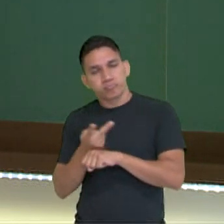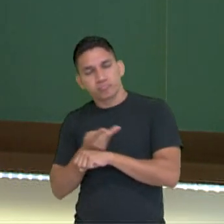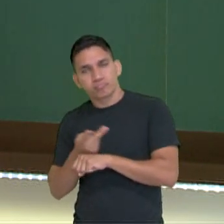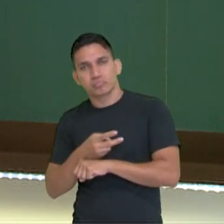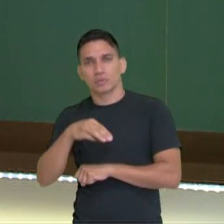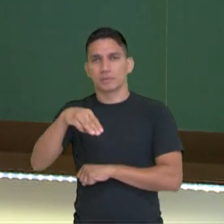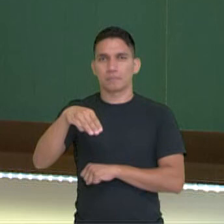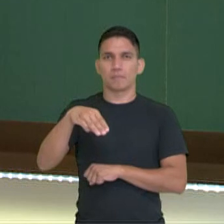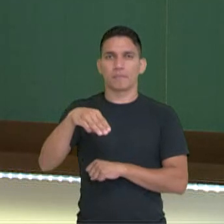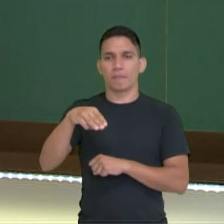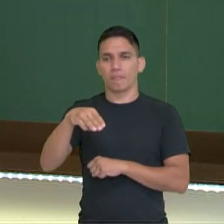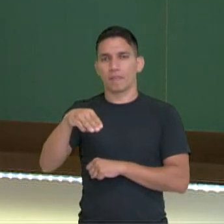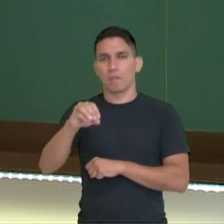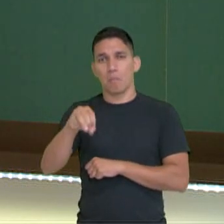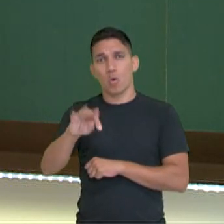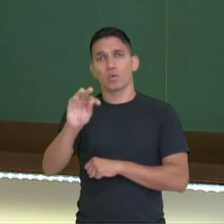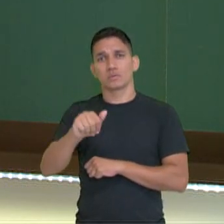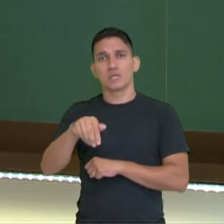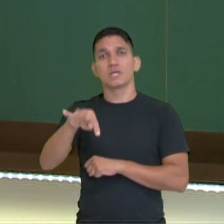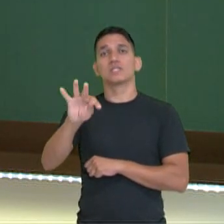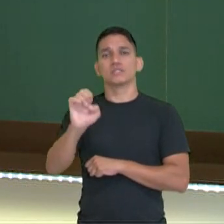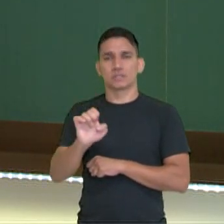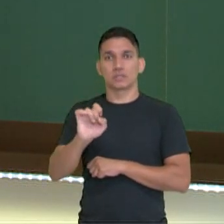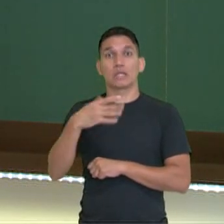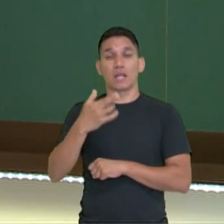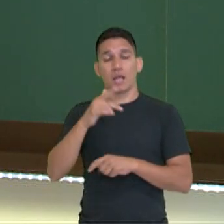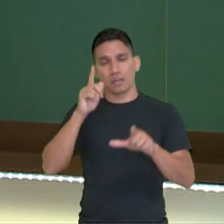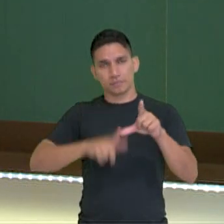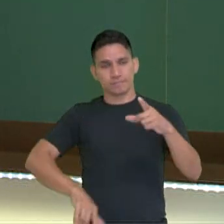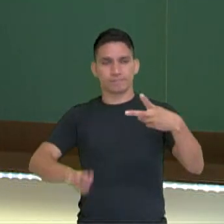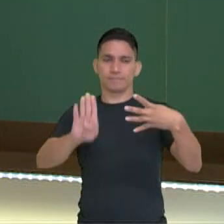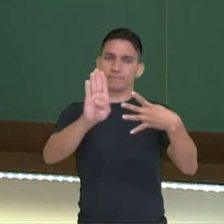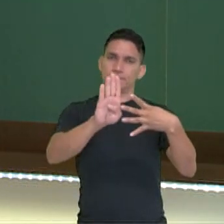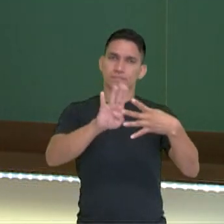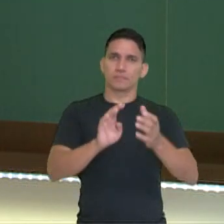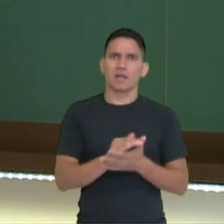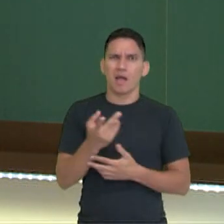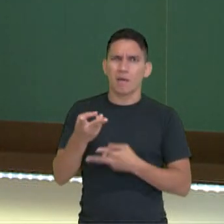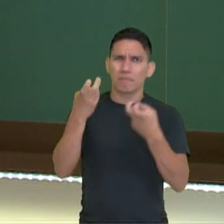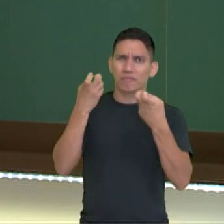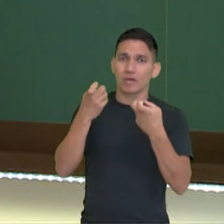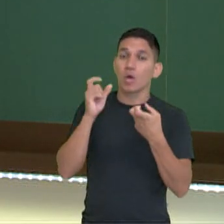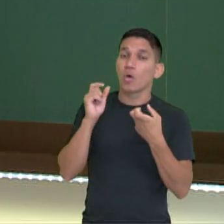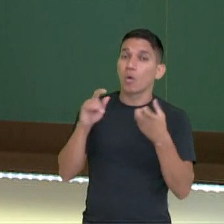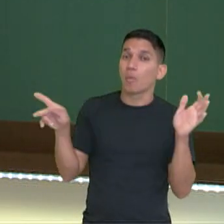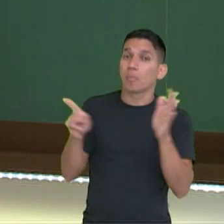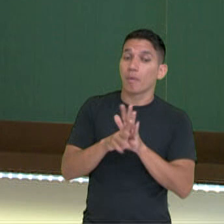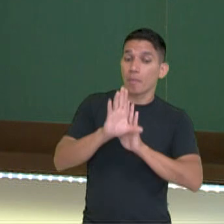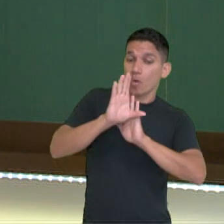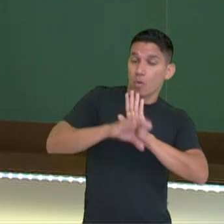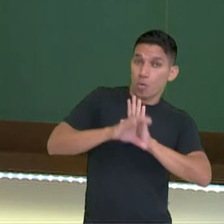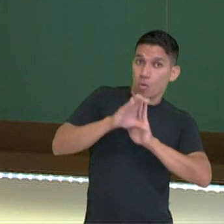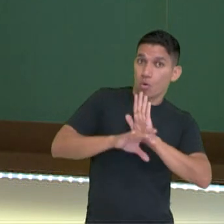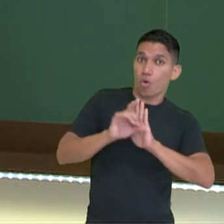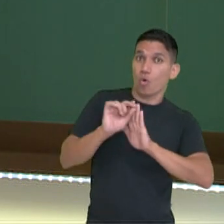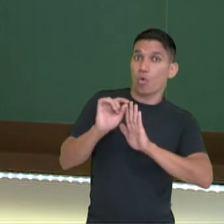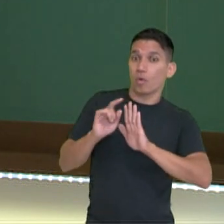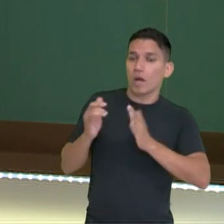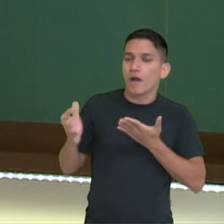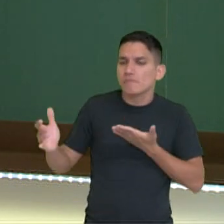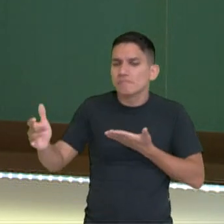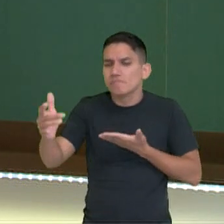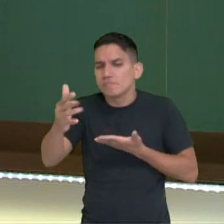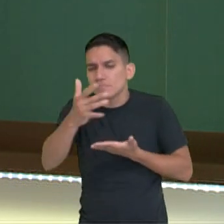letra B. Vocês viram que a utilização aqui, nós fizemos agora dos conceitos, tivemos um dado